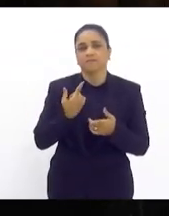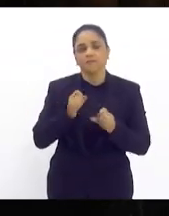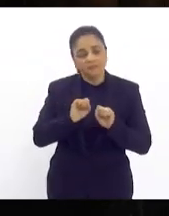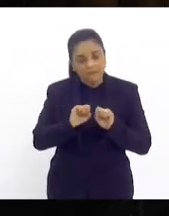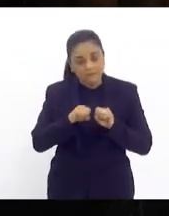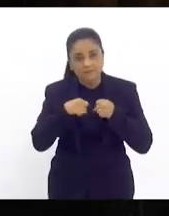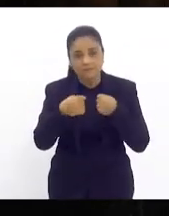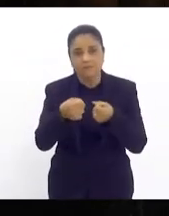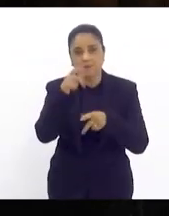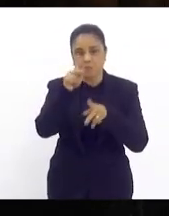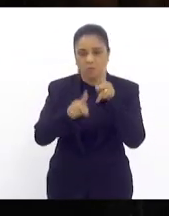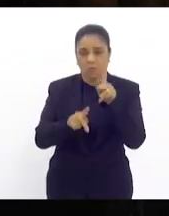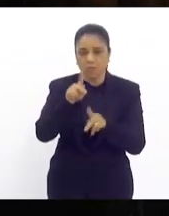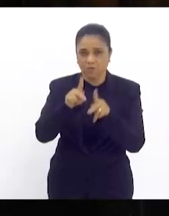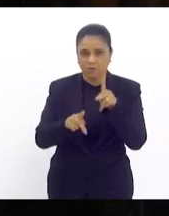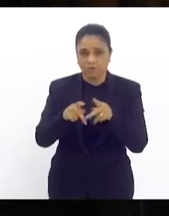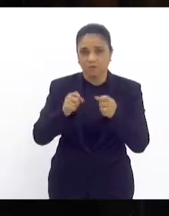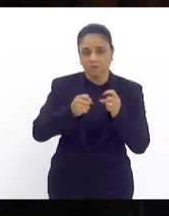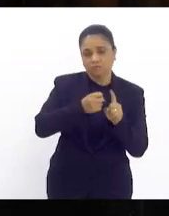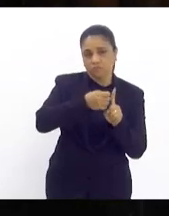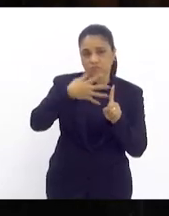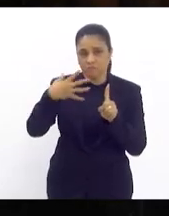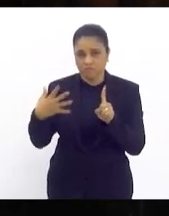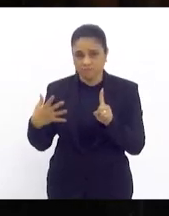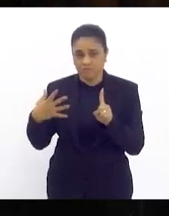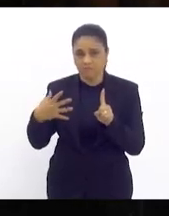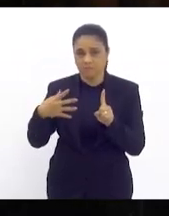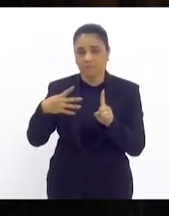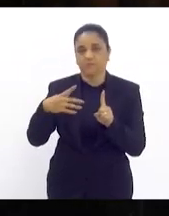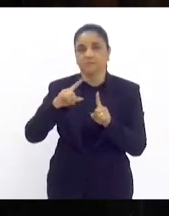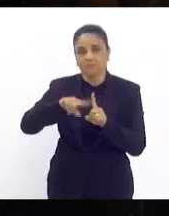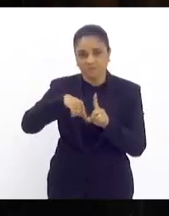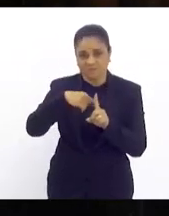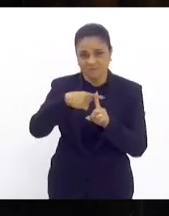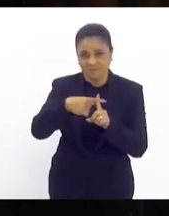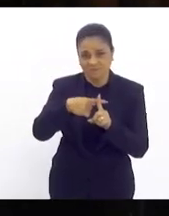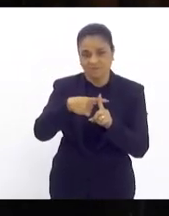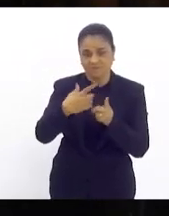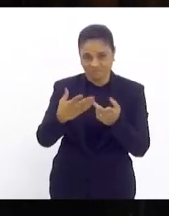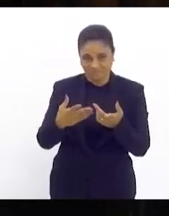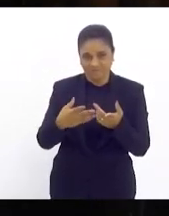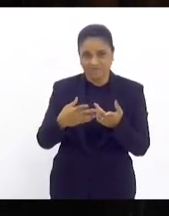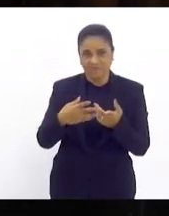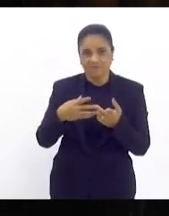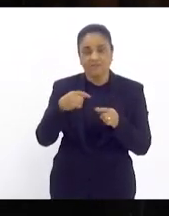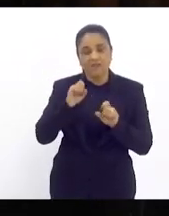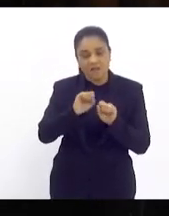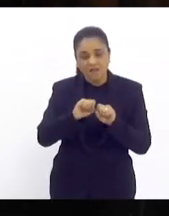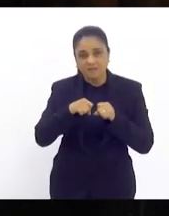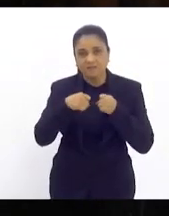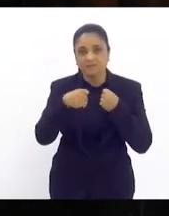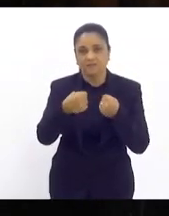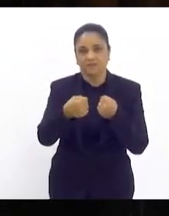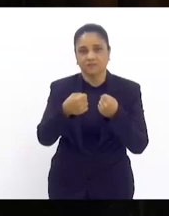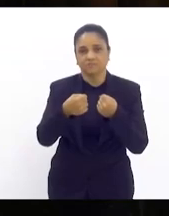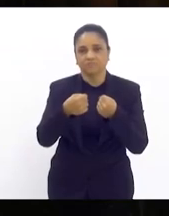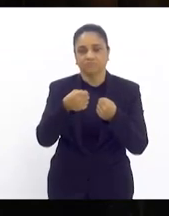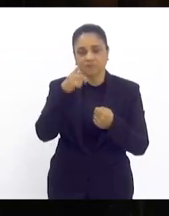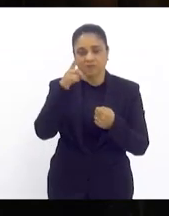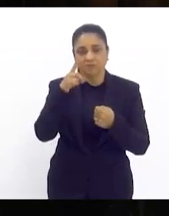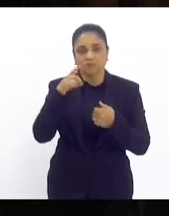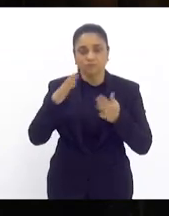a população lgbtqia mais a nossa defesa intransigente da dignidade humana